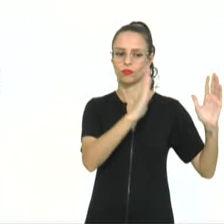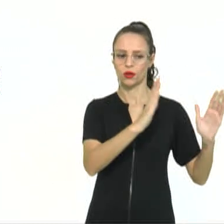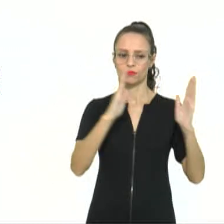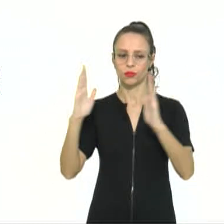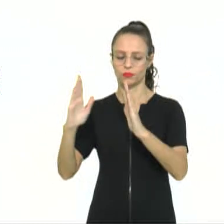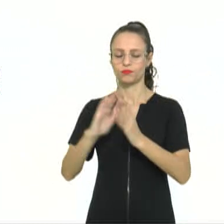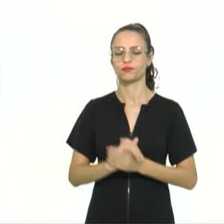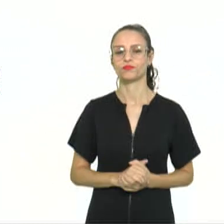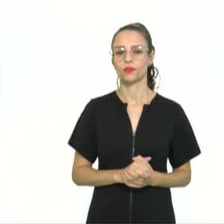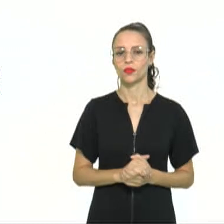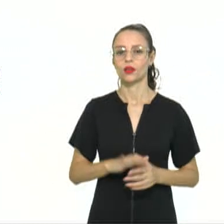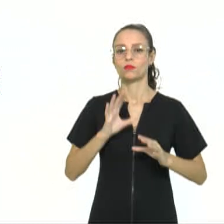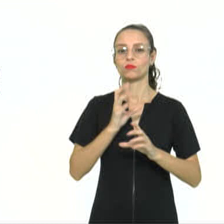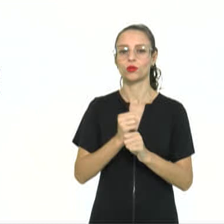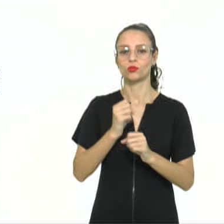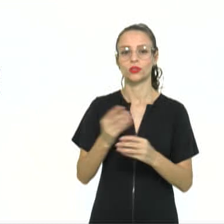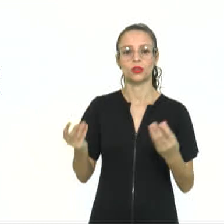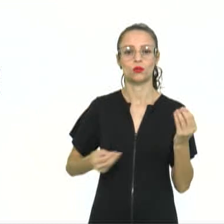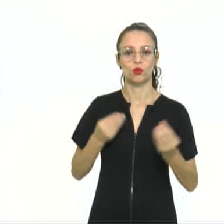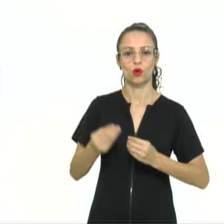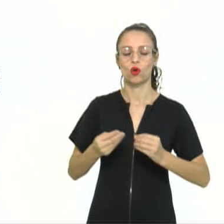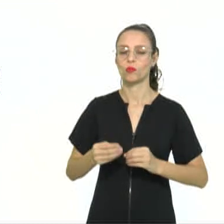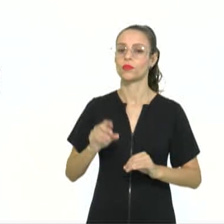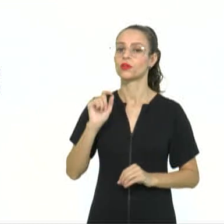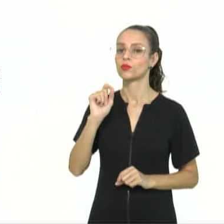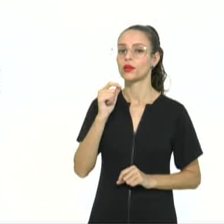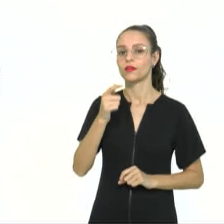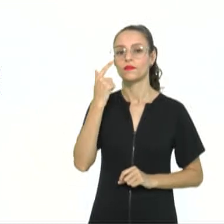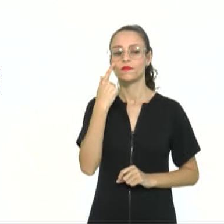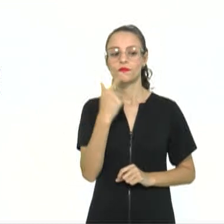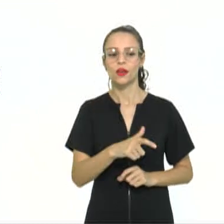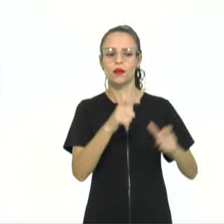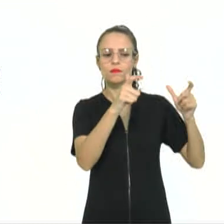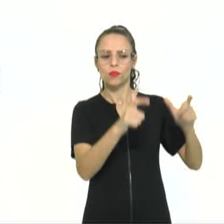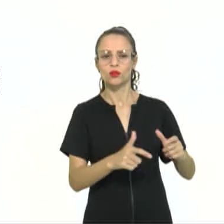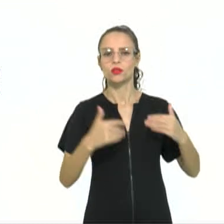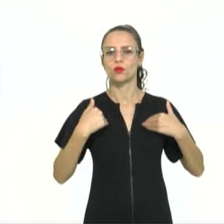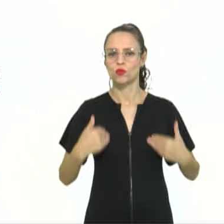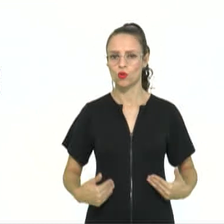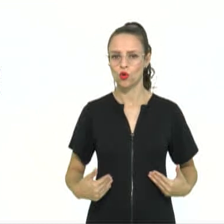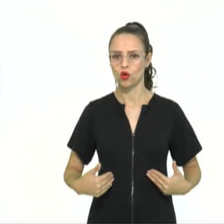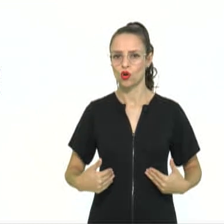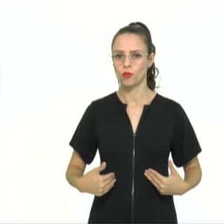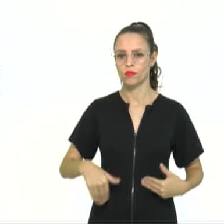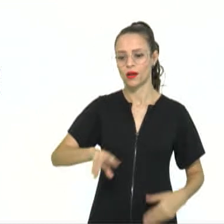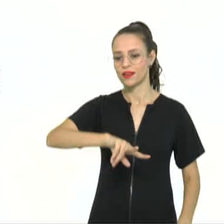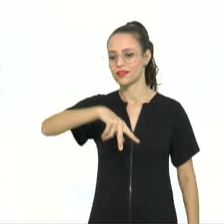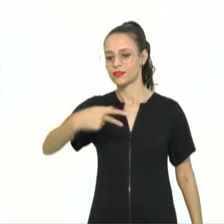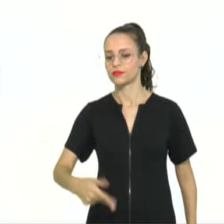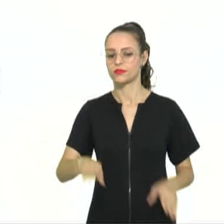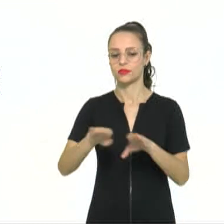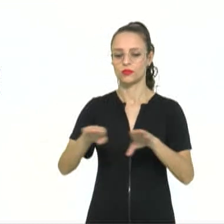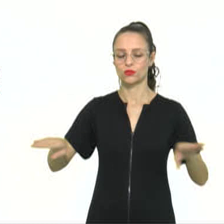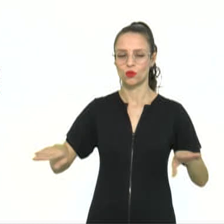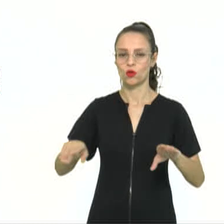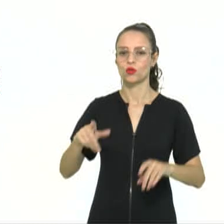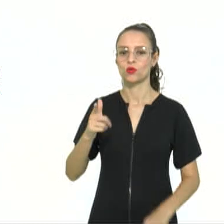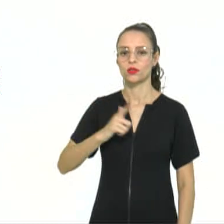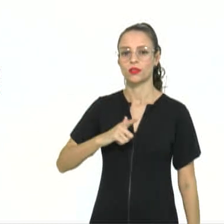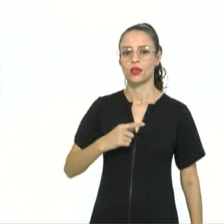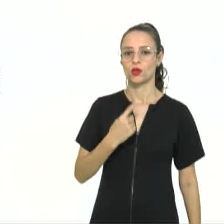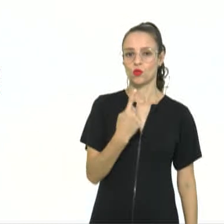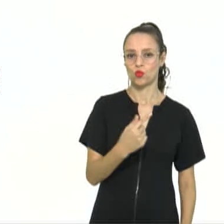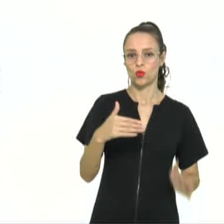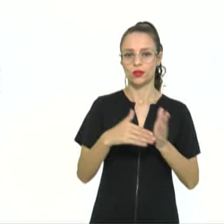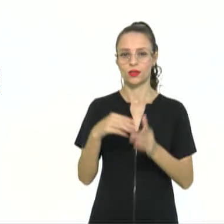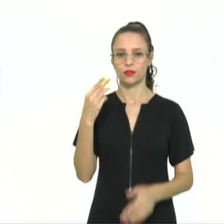minutos cada. A pontuação é determinada de acordo com a posição e parte do corpo que toca o solo. Aplica-se de 1